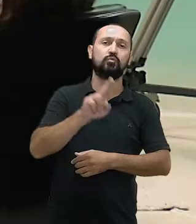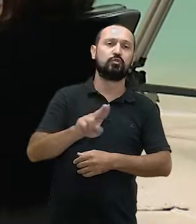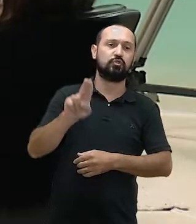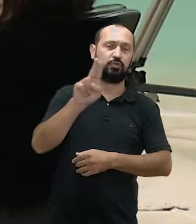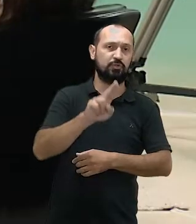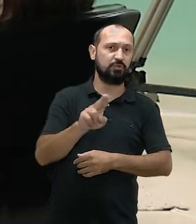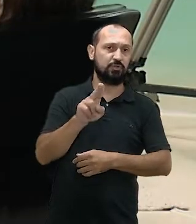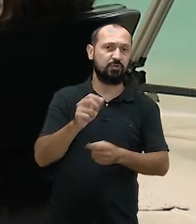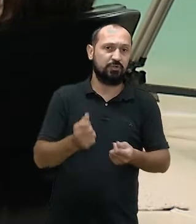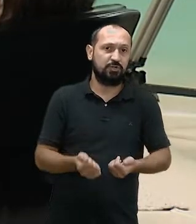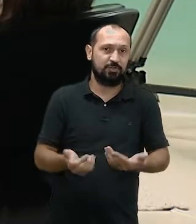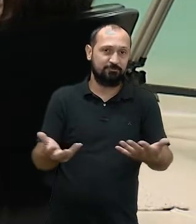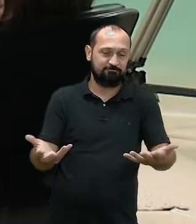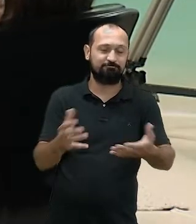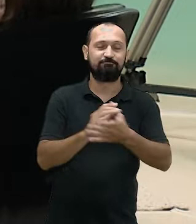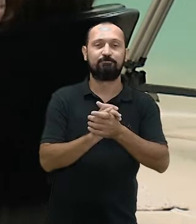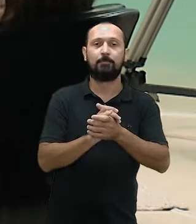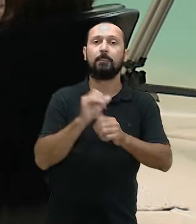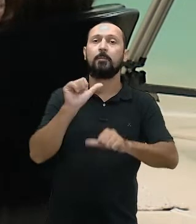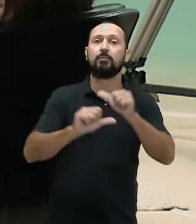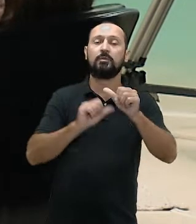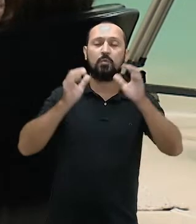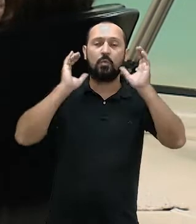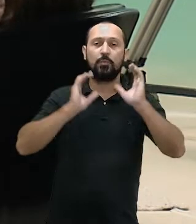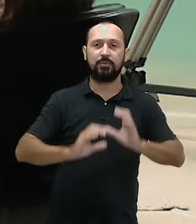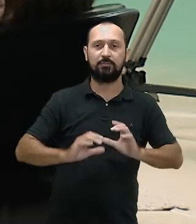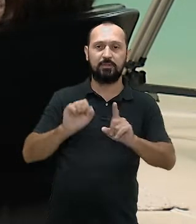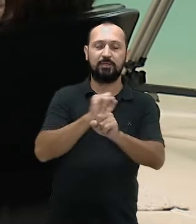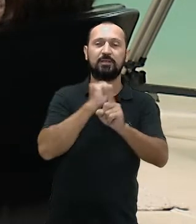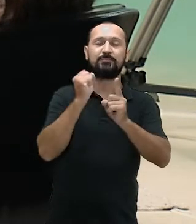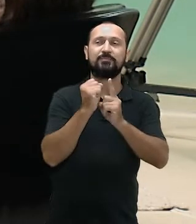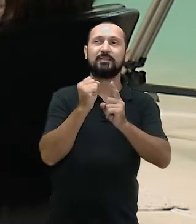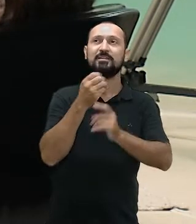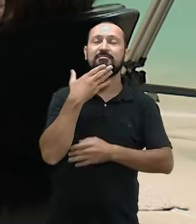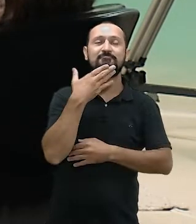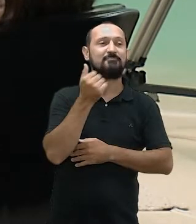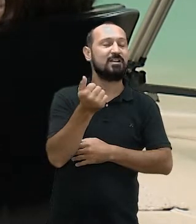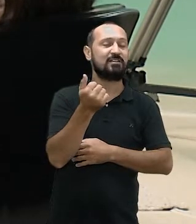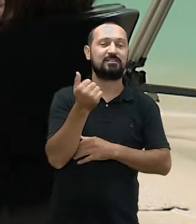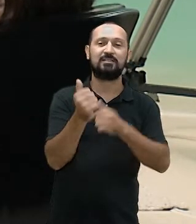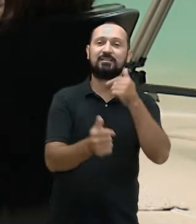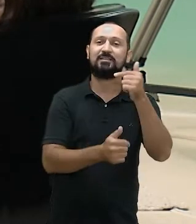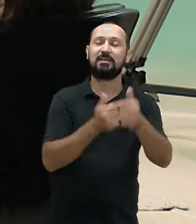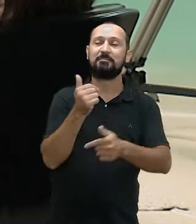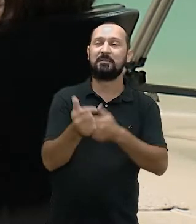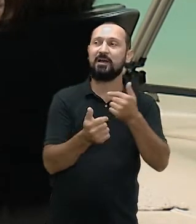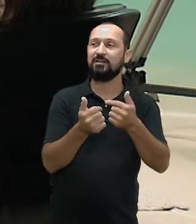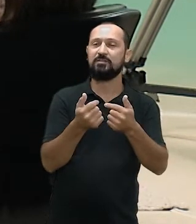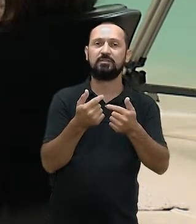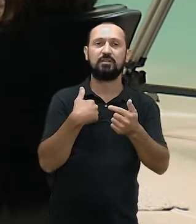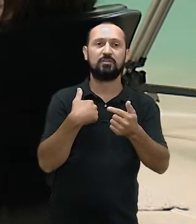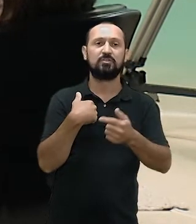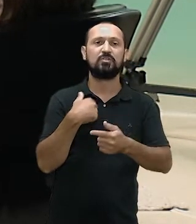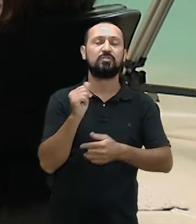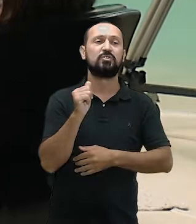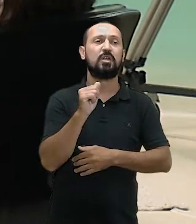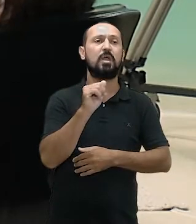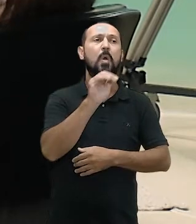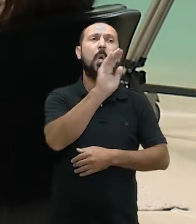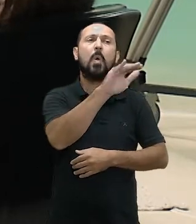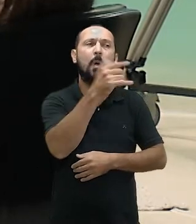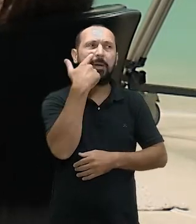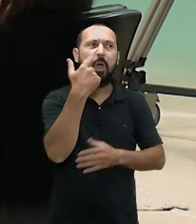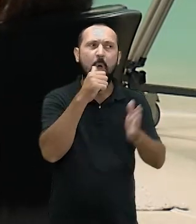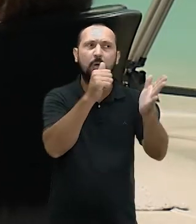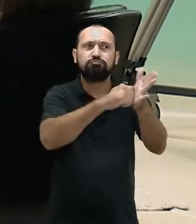público. Talvez uma das principais mudanças no comportamento da sociedade seria essa atuação de cobrar